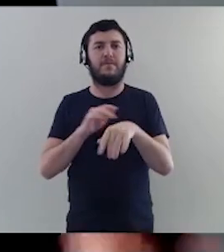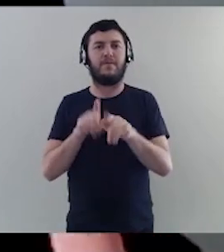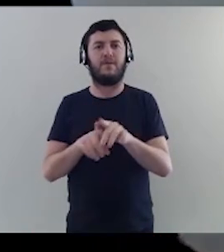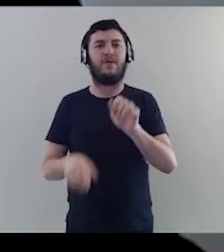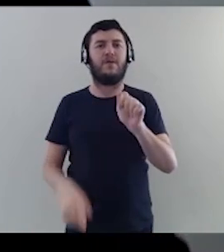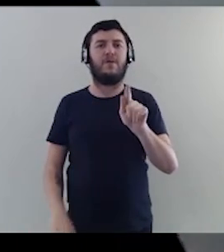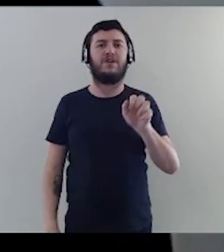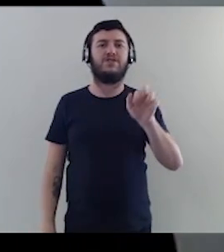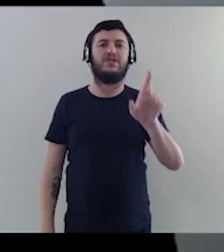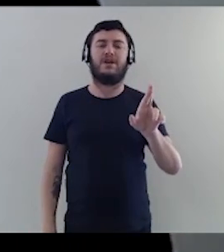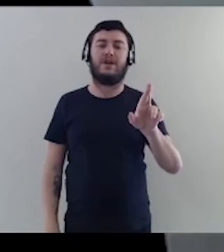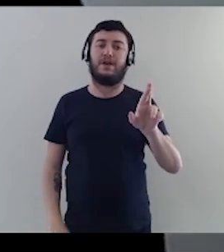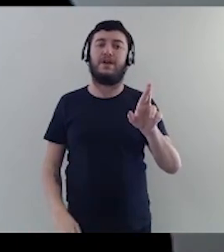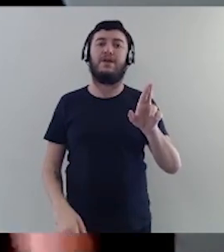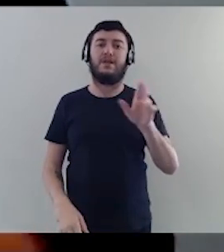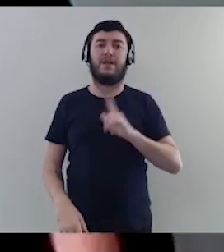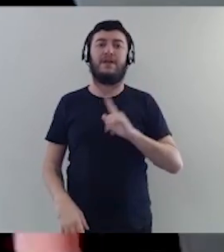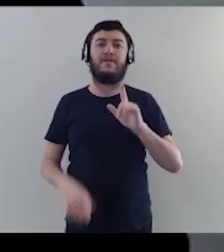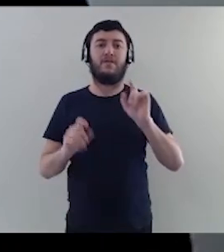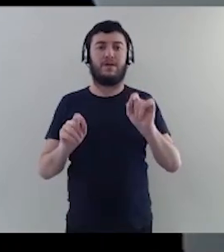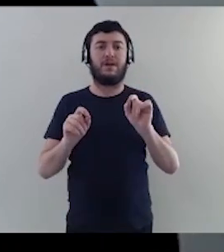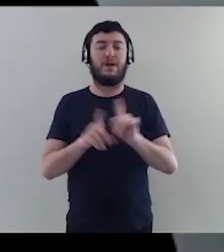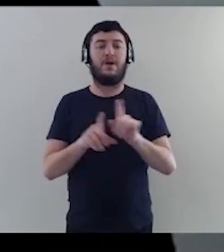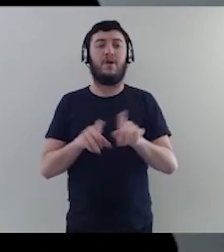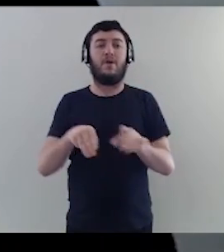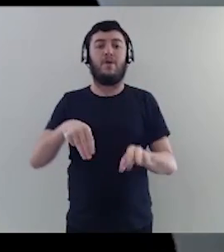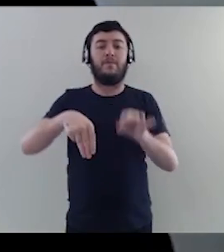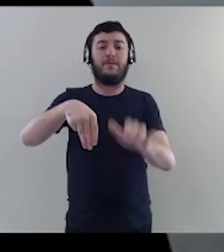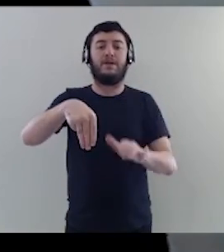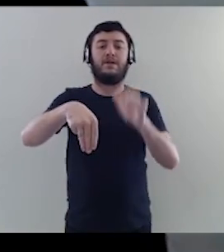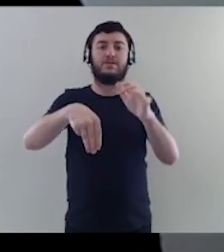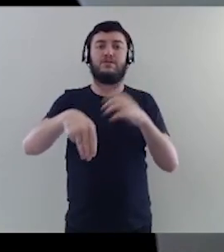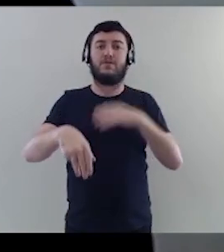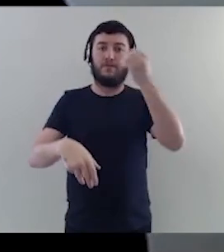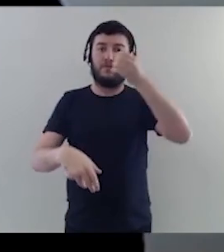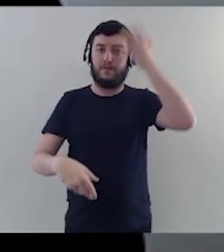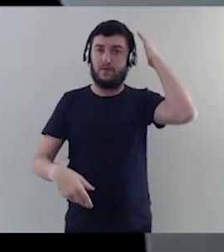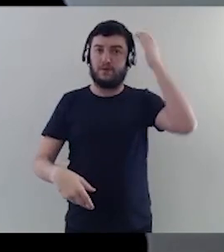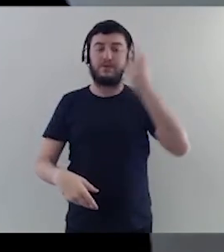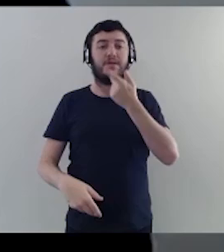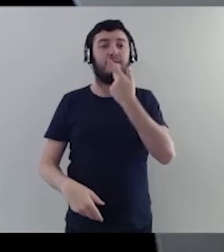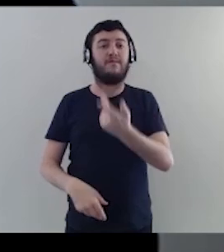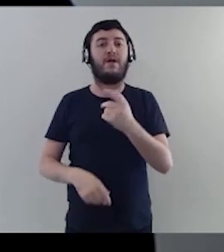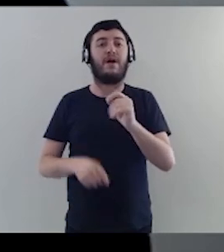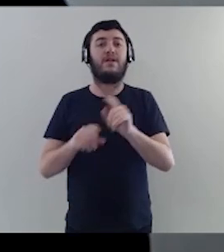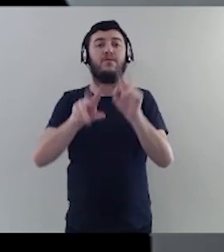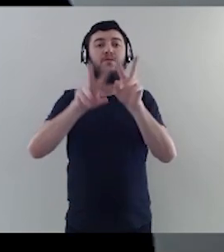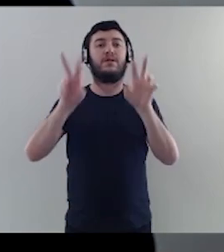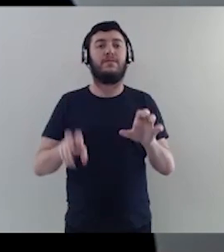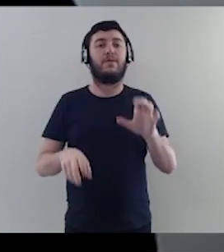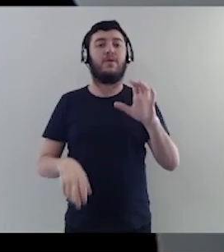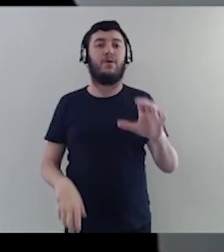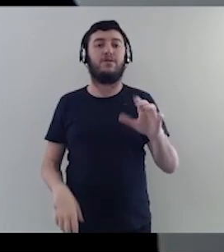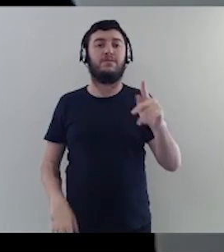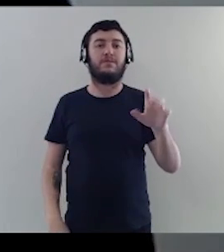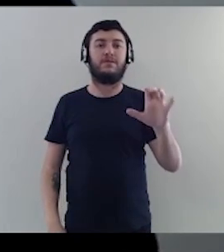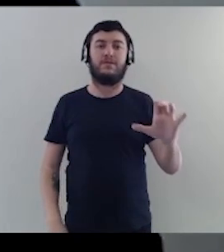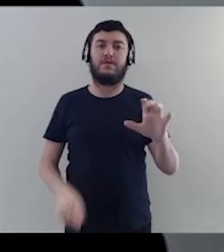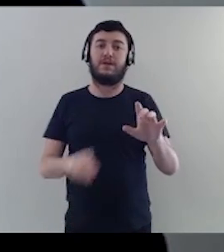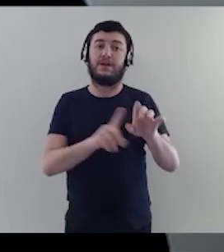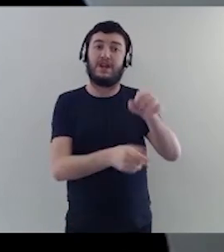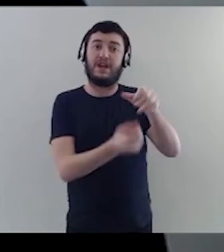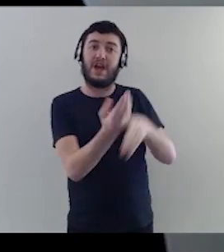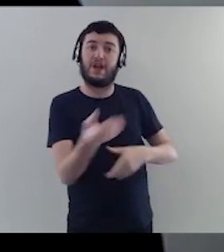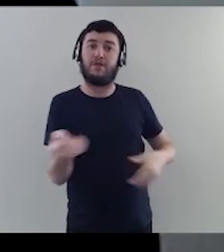teve até uma importância significativa no novo Código de Processo Civil, que disse o seguinte: quando foi elaborado o novo Código de Processo